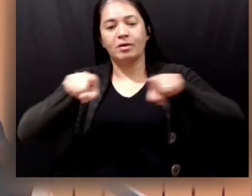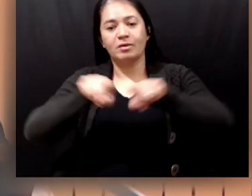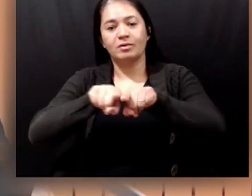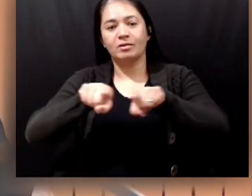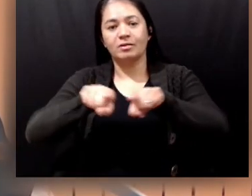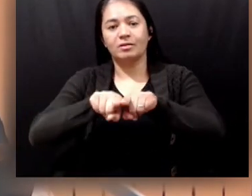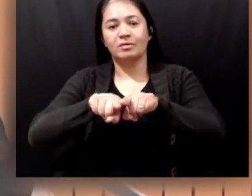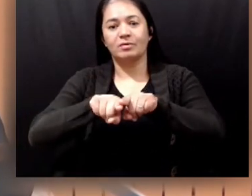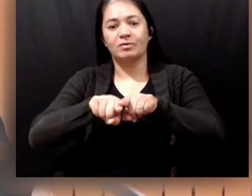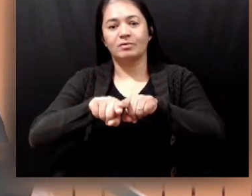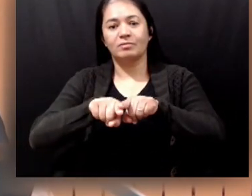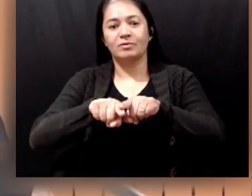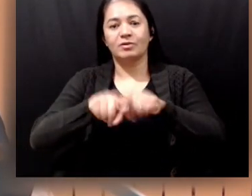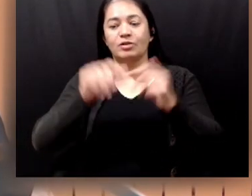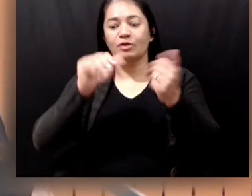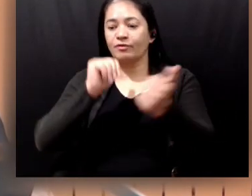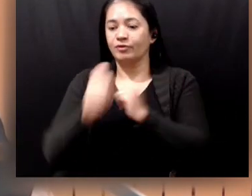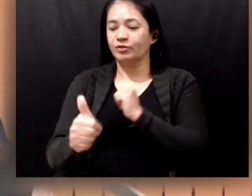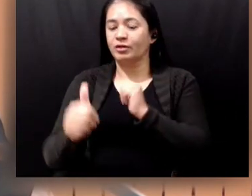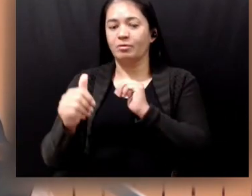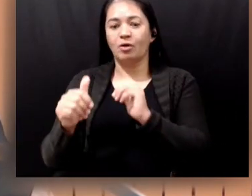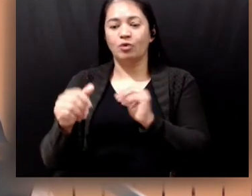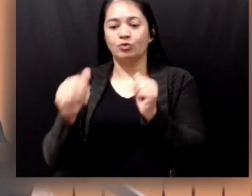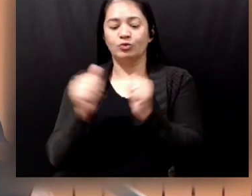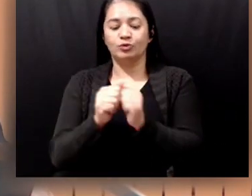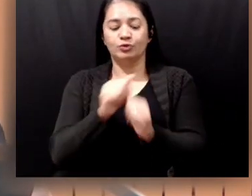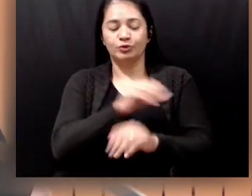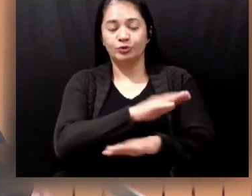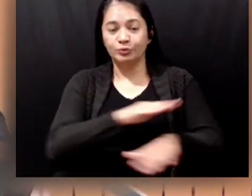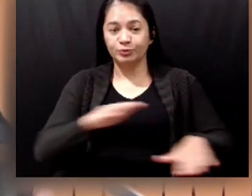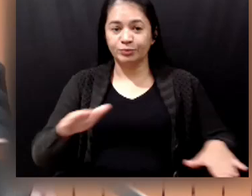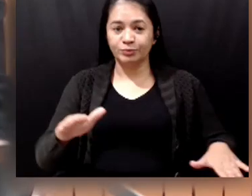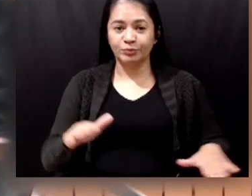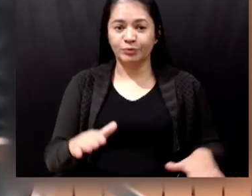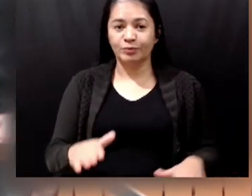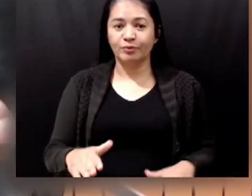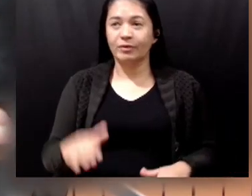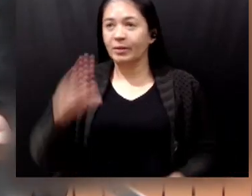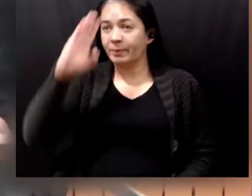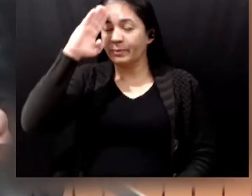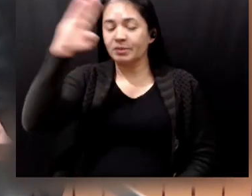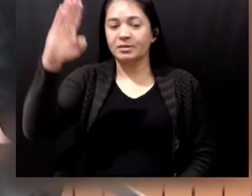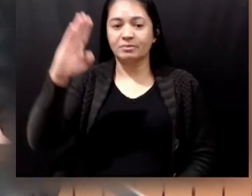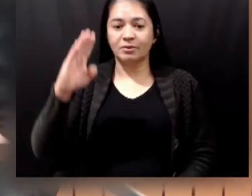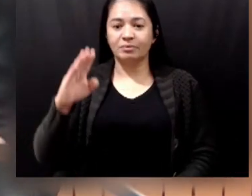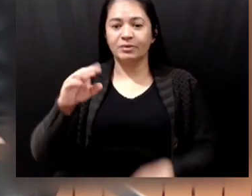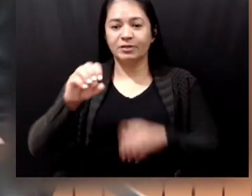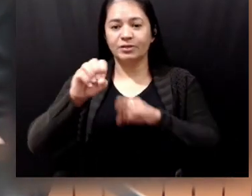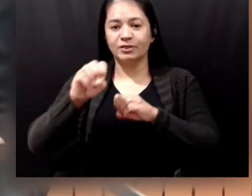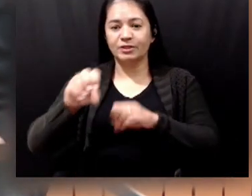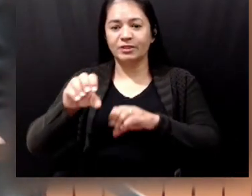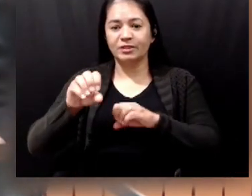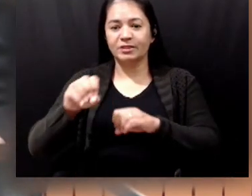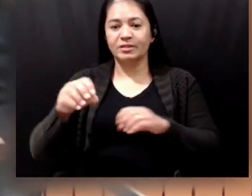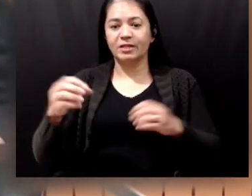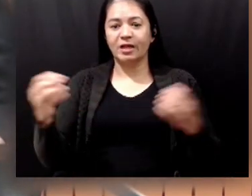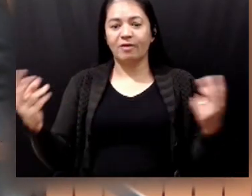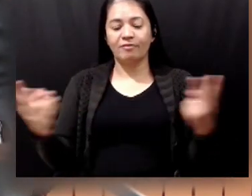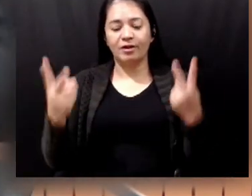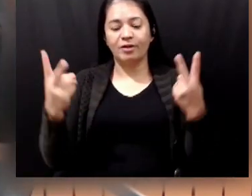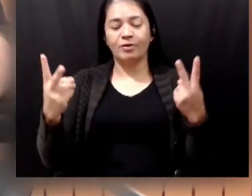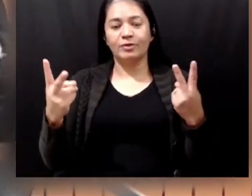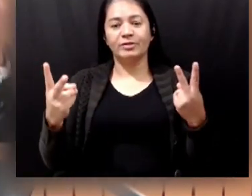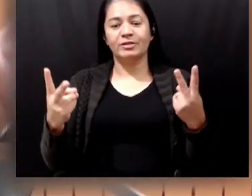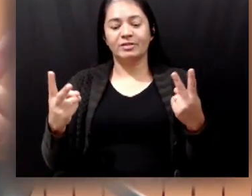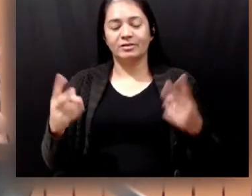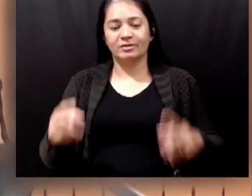com os garotos, né, e, acima de tudo, também de ensinar princípios e valores, né, e isso